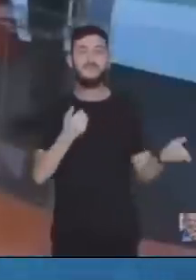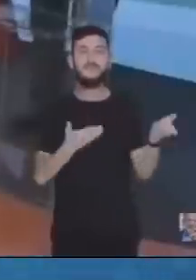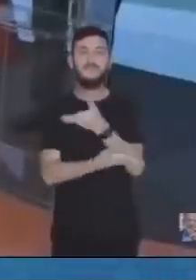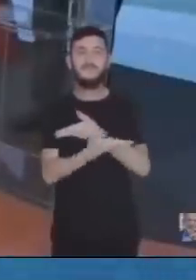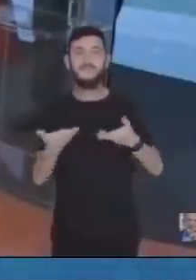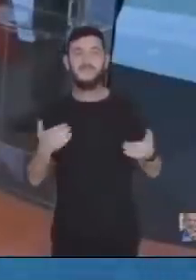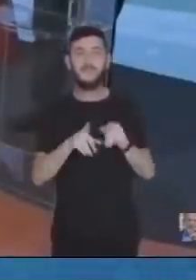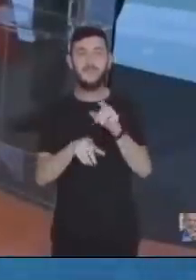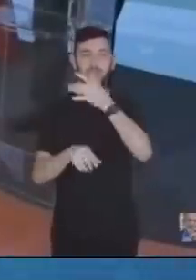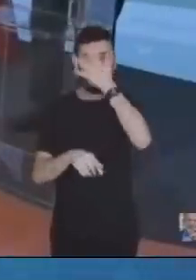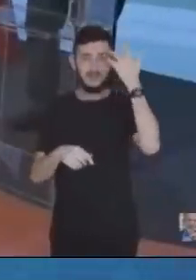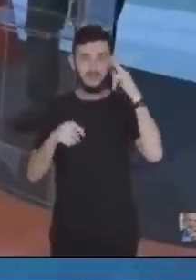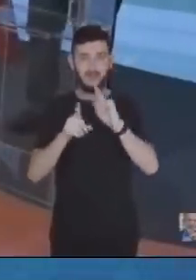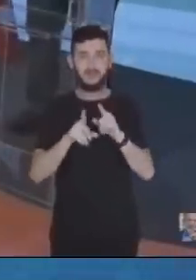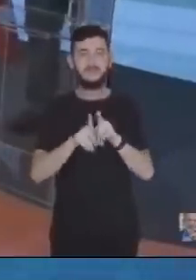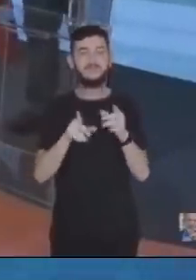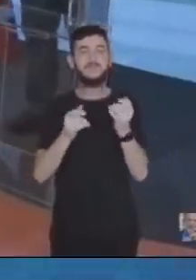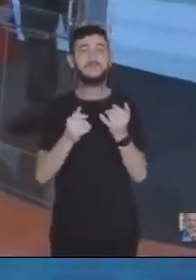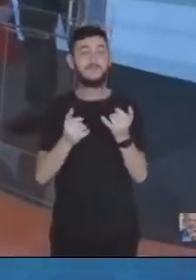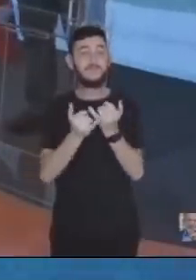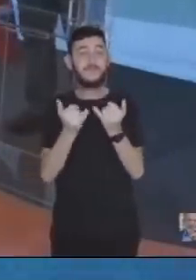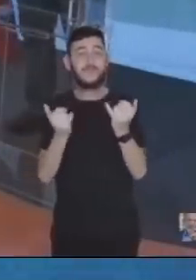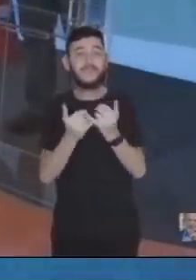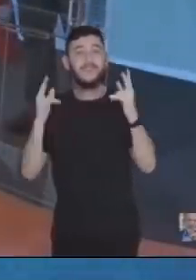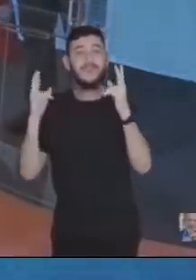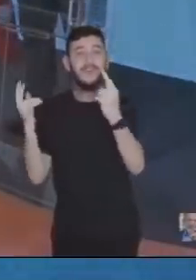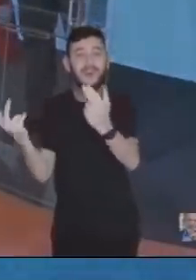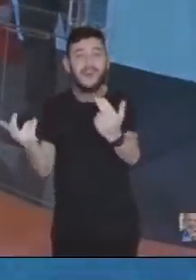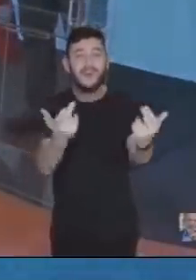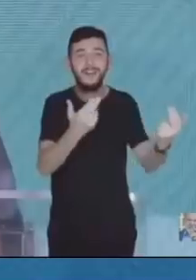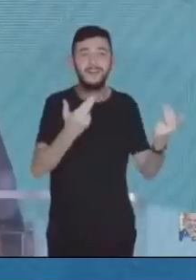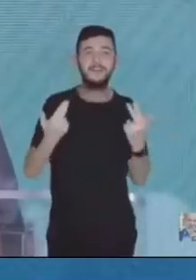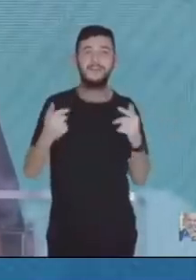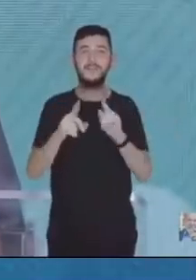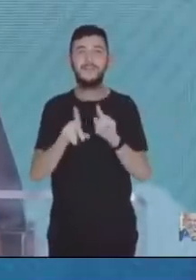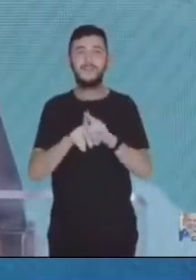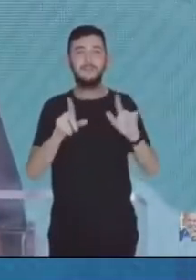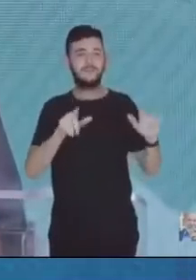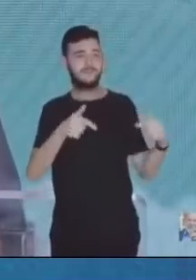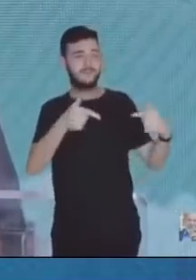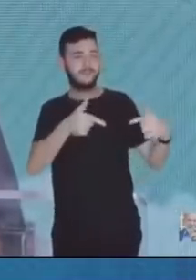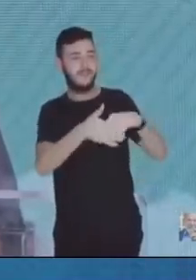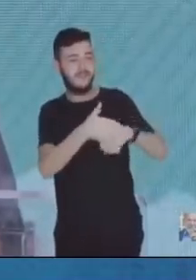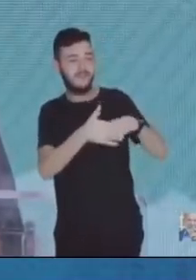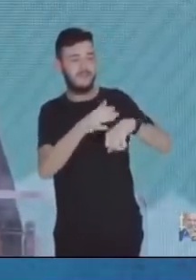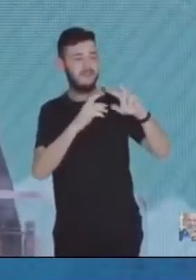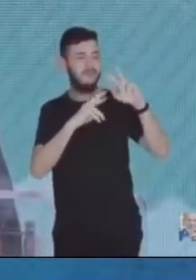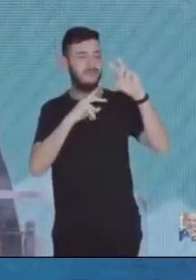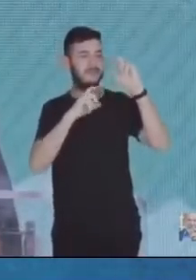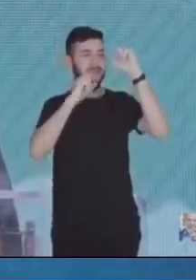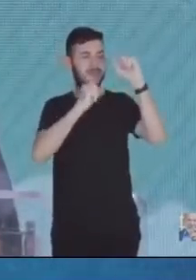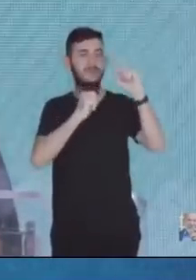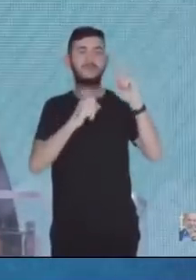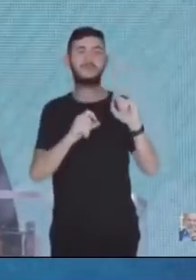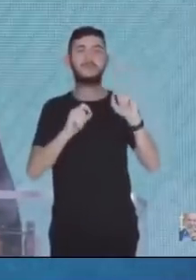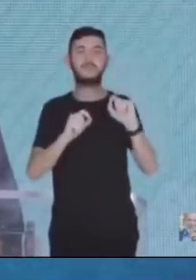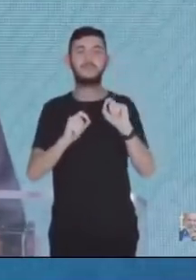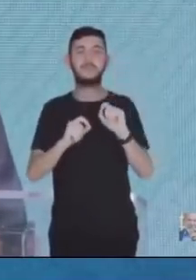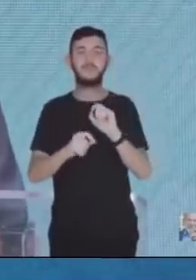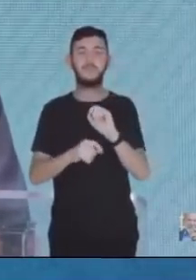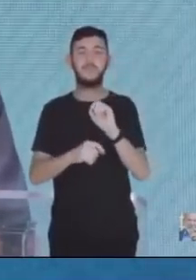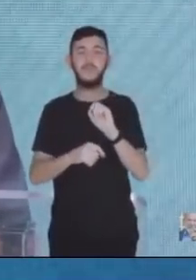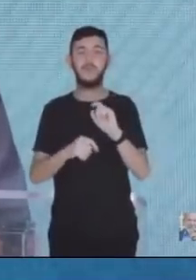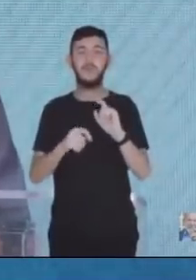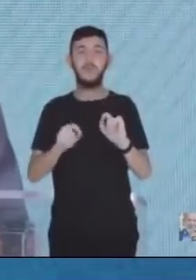Precisamos lutar com todas as forças para que o ódio que matou o trabalhador imigrante e que